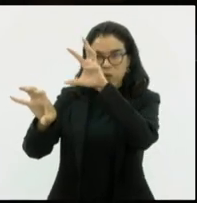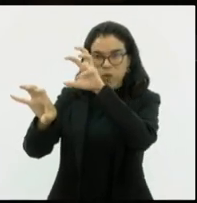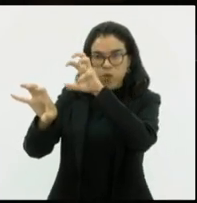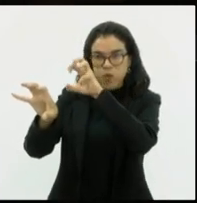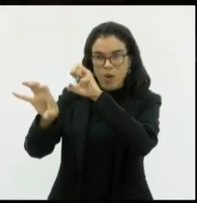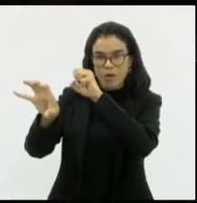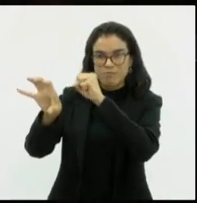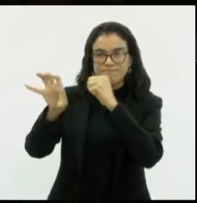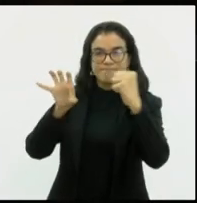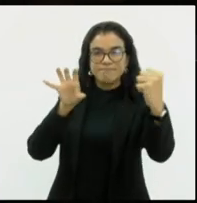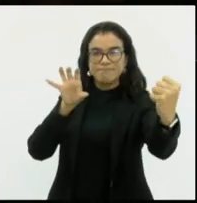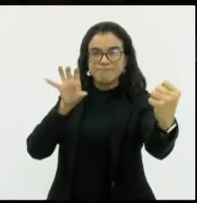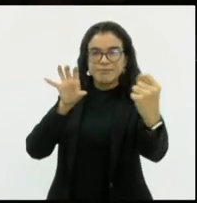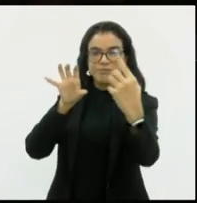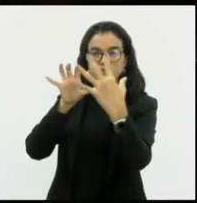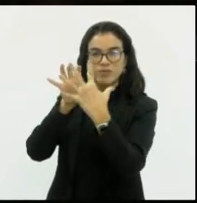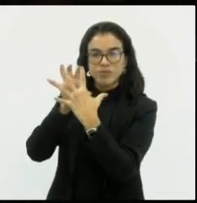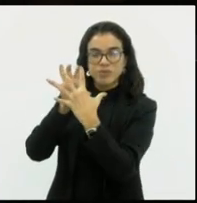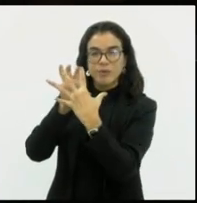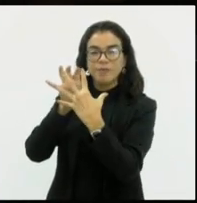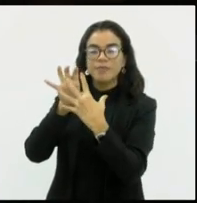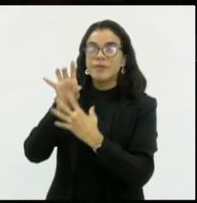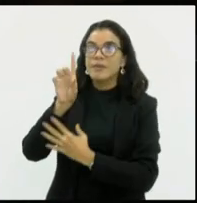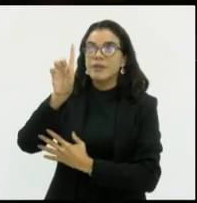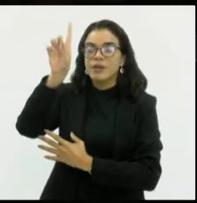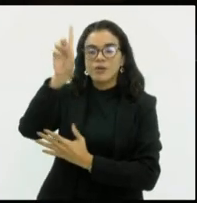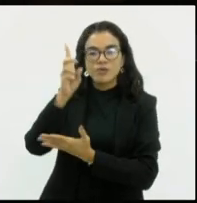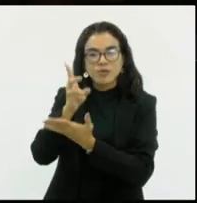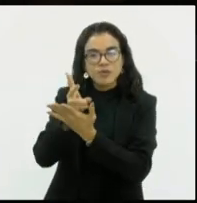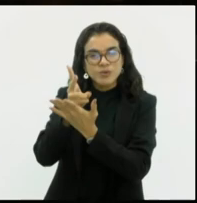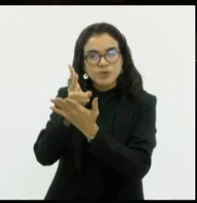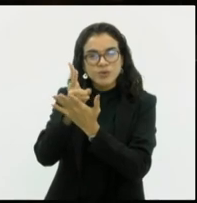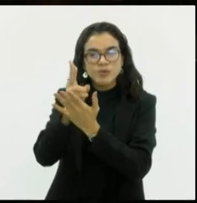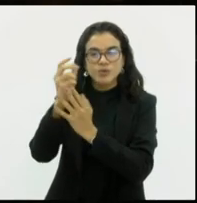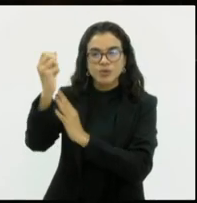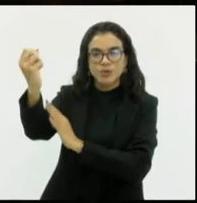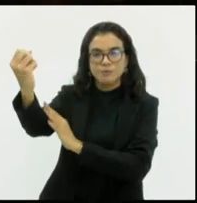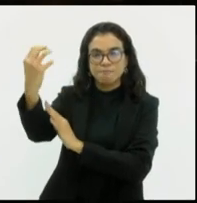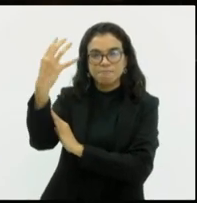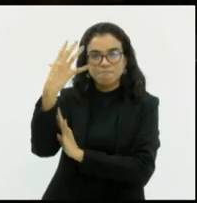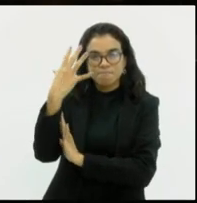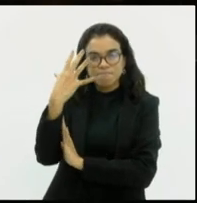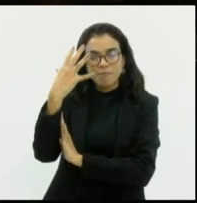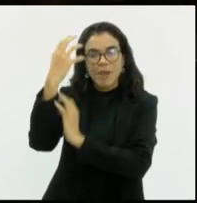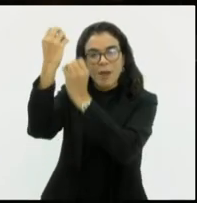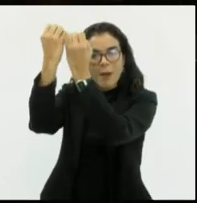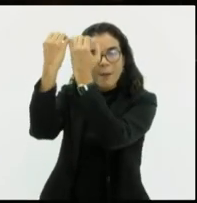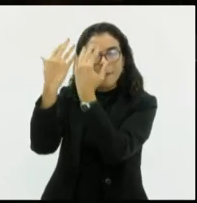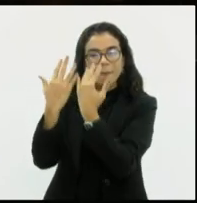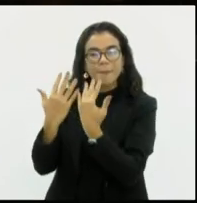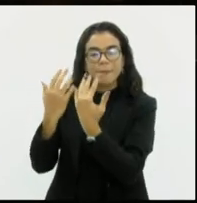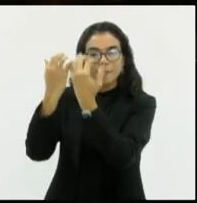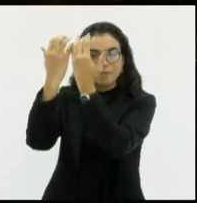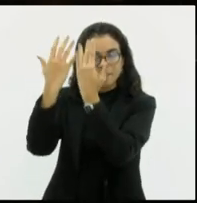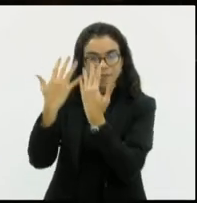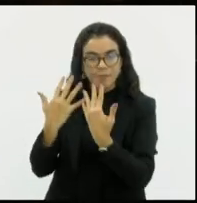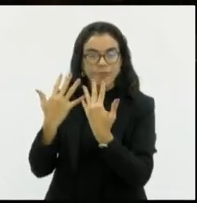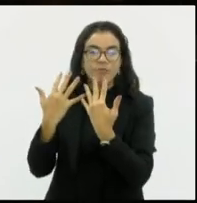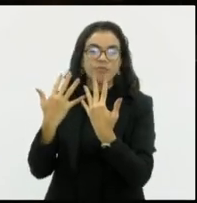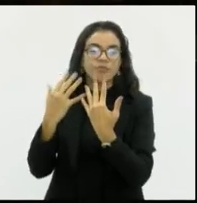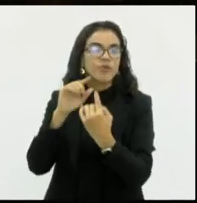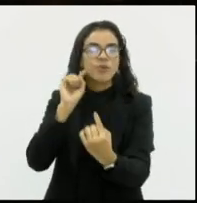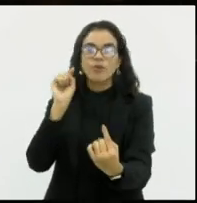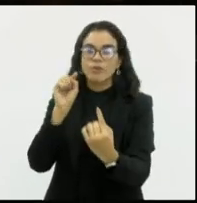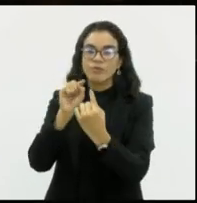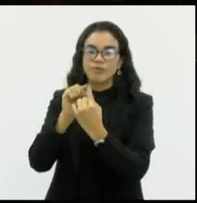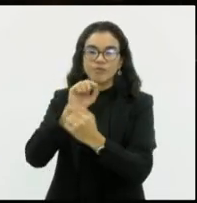Que Deus continue nos abençoando, porque Deus une propósitos. Então, todos nós estamos aqui nesse único propósito